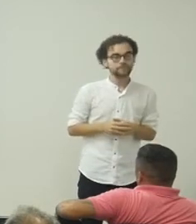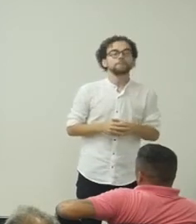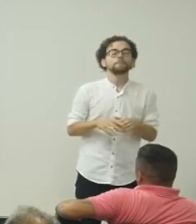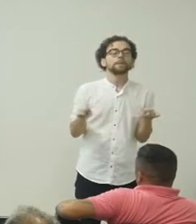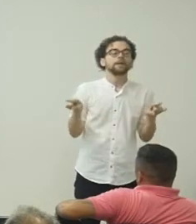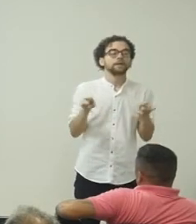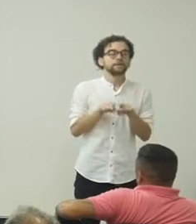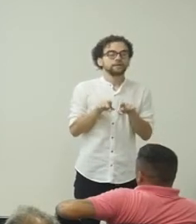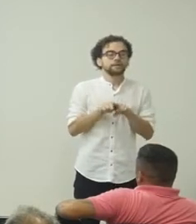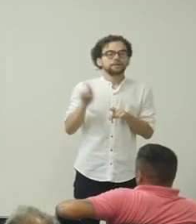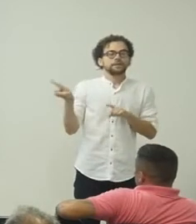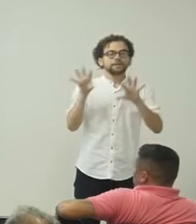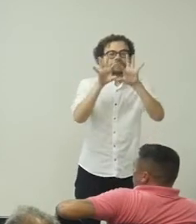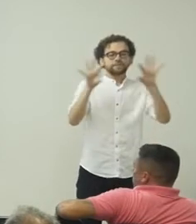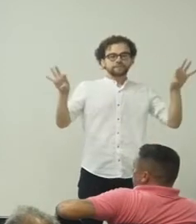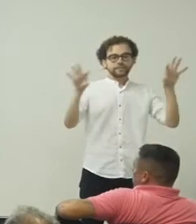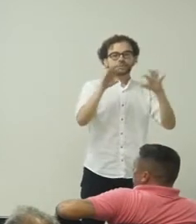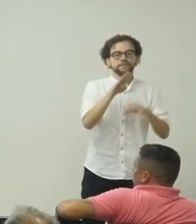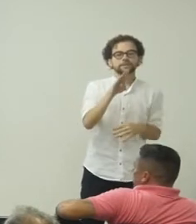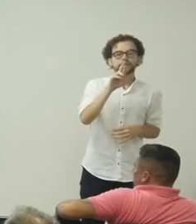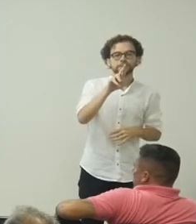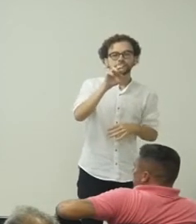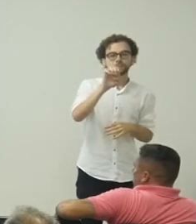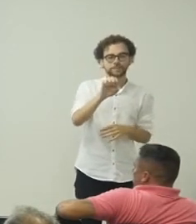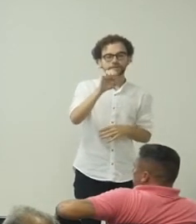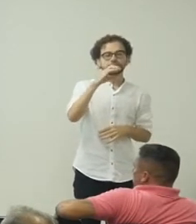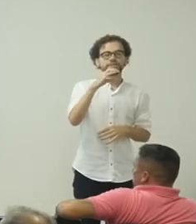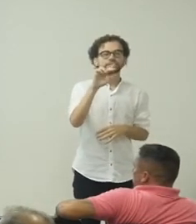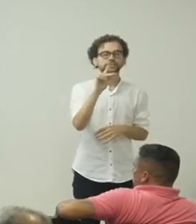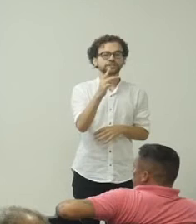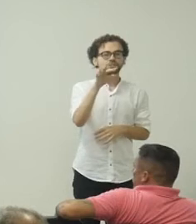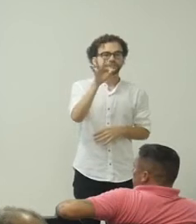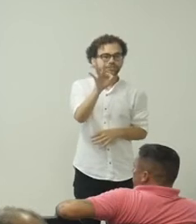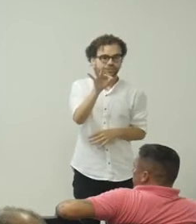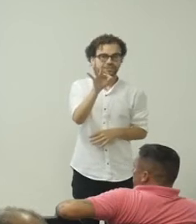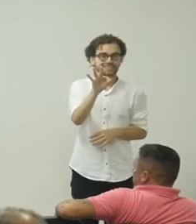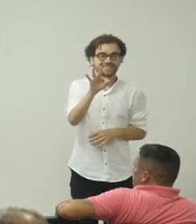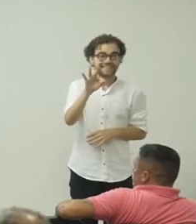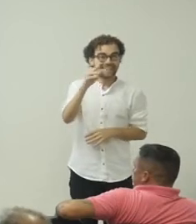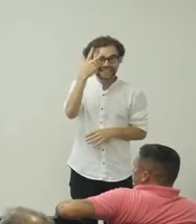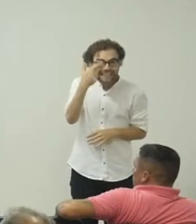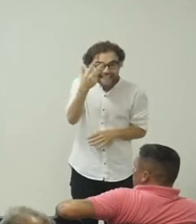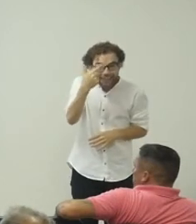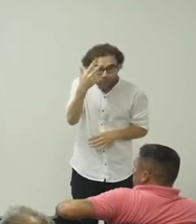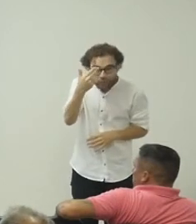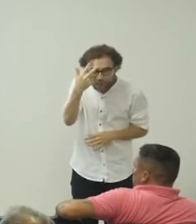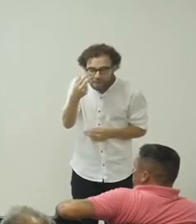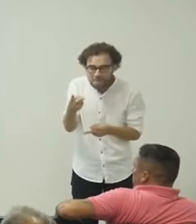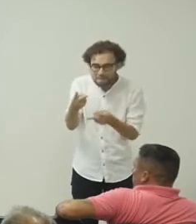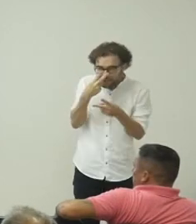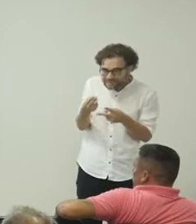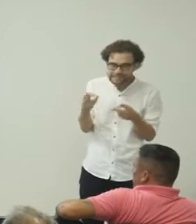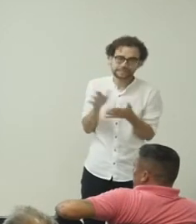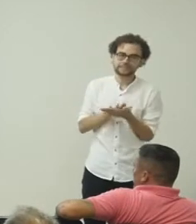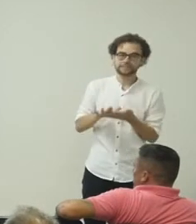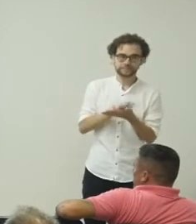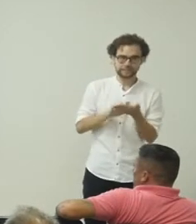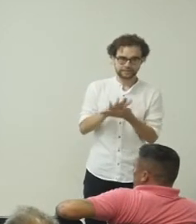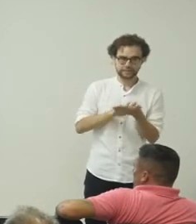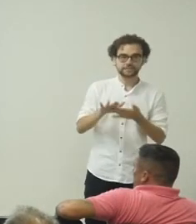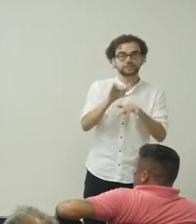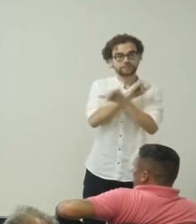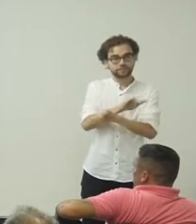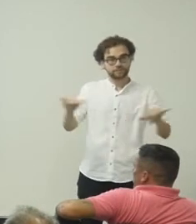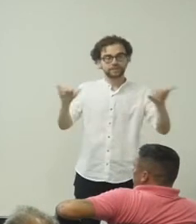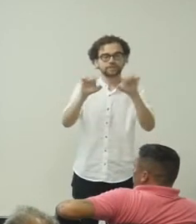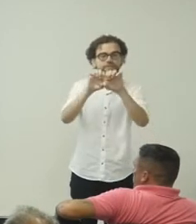Trouxe, né, comecei com essa frase de Brecht, de Bertolt Brecht, que nada deve parecer natural. Então, já comecei a falar sobre essa estrutura e